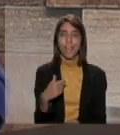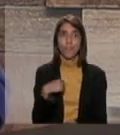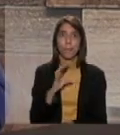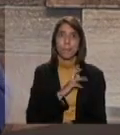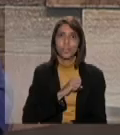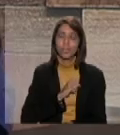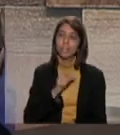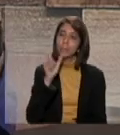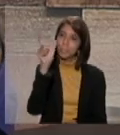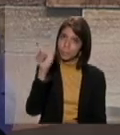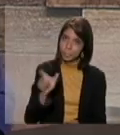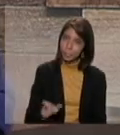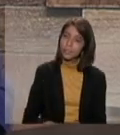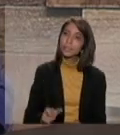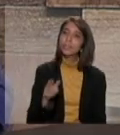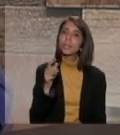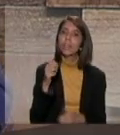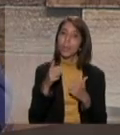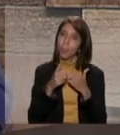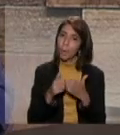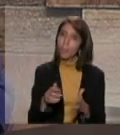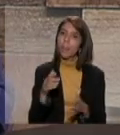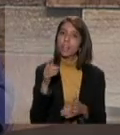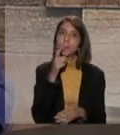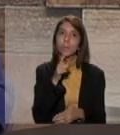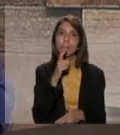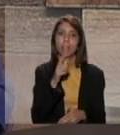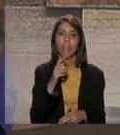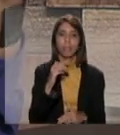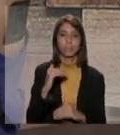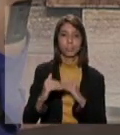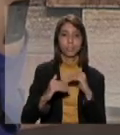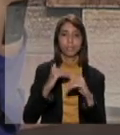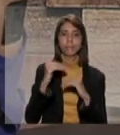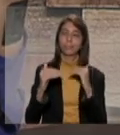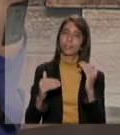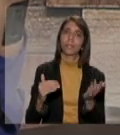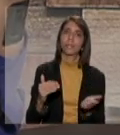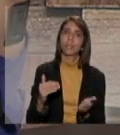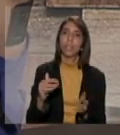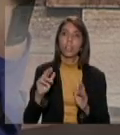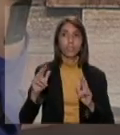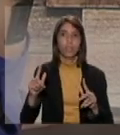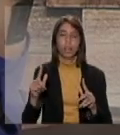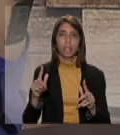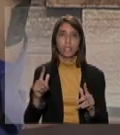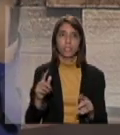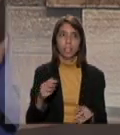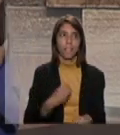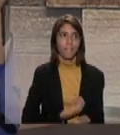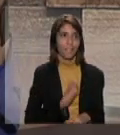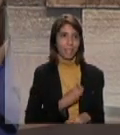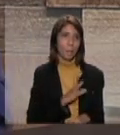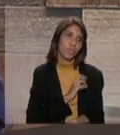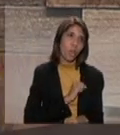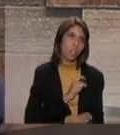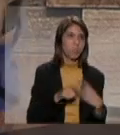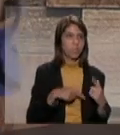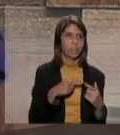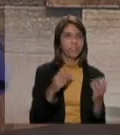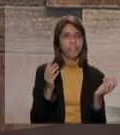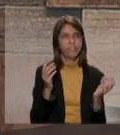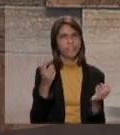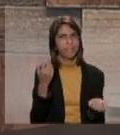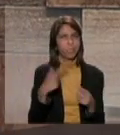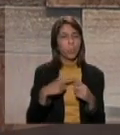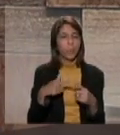entrando. Eu vou me apaixonando. É um processo de apaixonamento construído. que é o oposto do que acontece na vida quando você se apaixona. Você se apaixona,